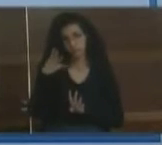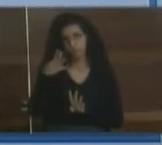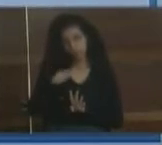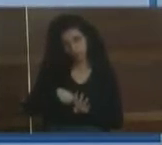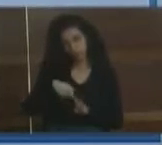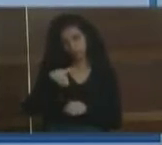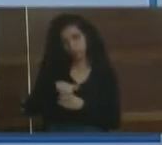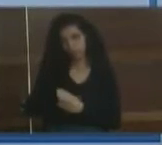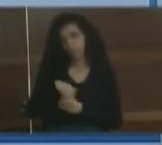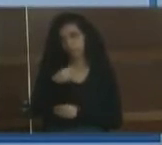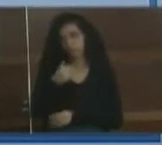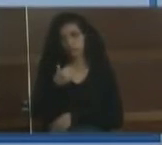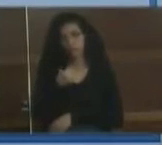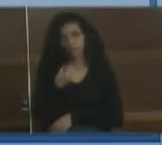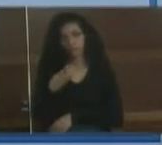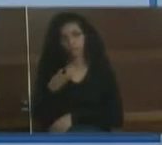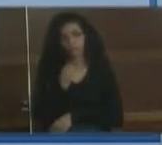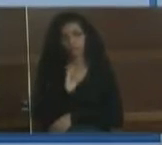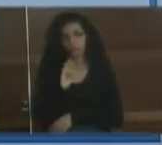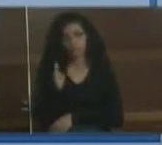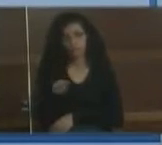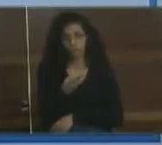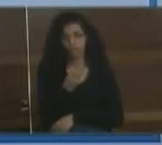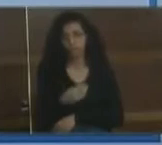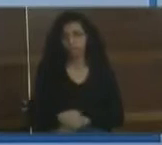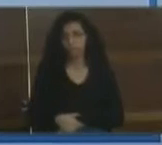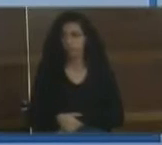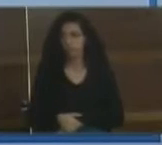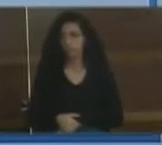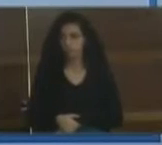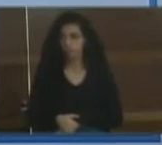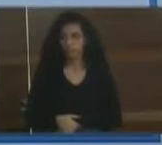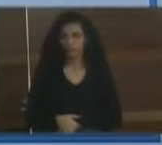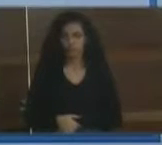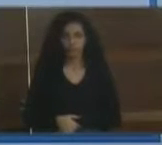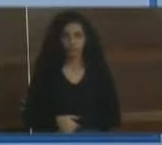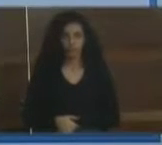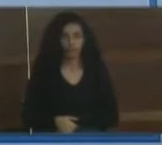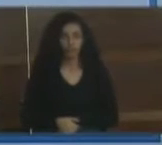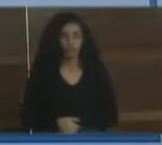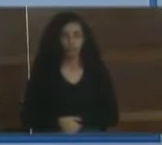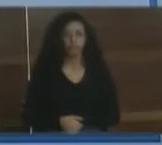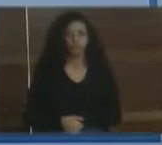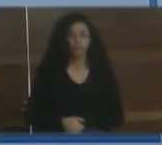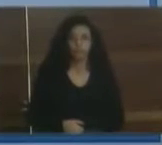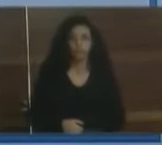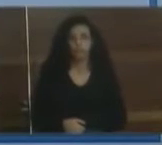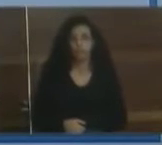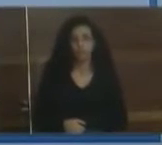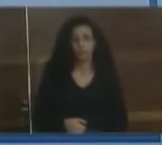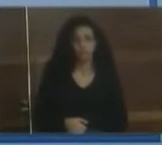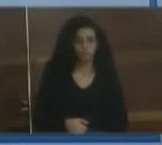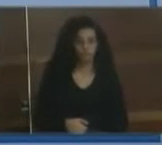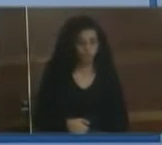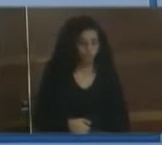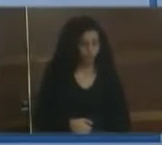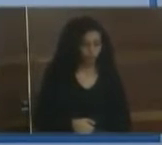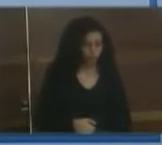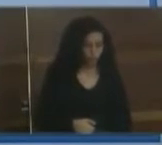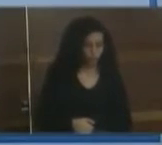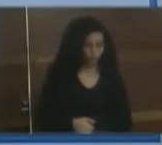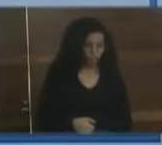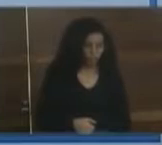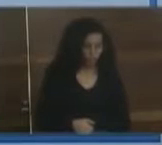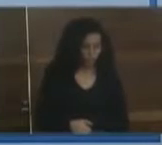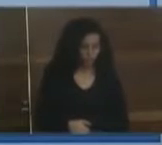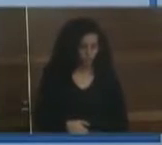anulação de 13 milhões 238 mil reais despesas empenhadas até o terceiro quadrimestre 51